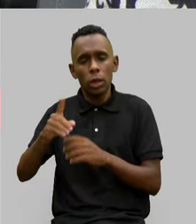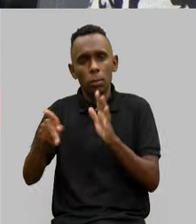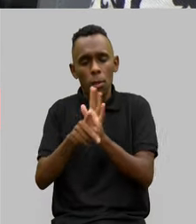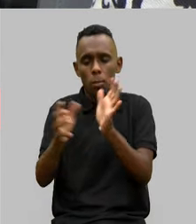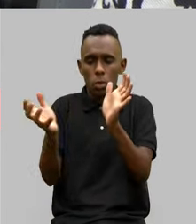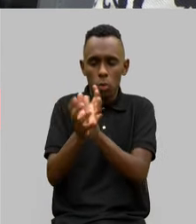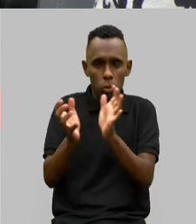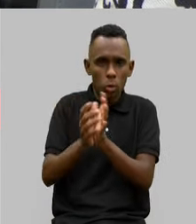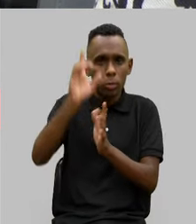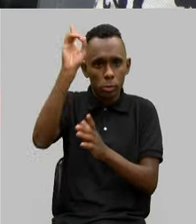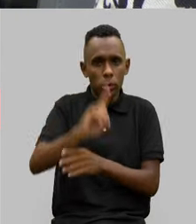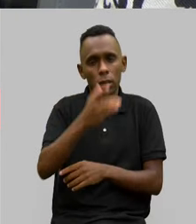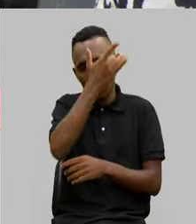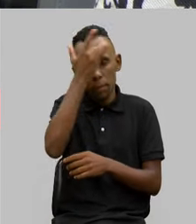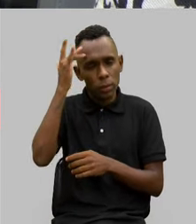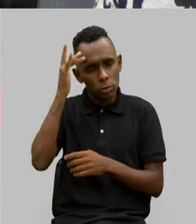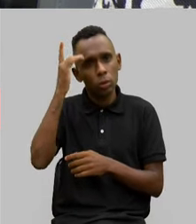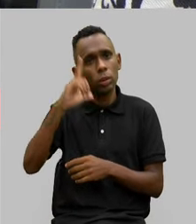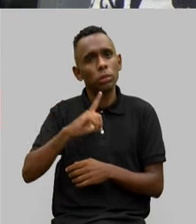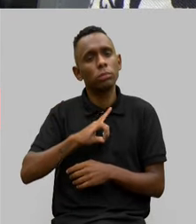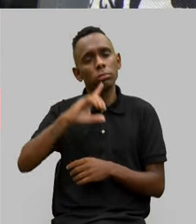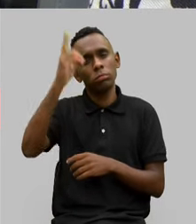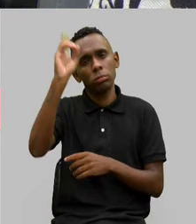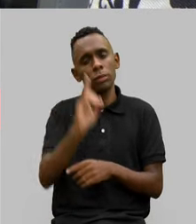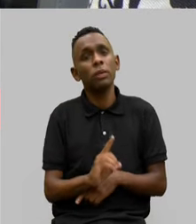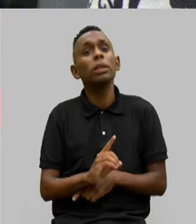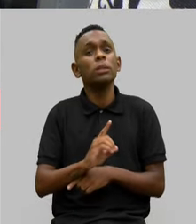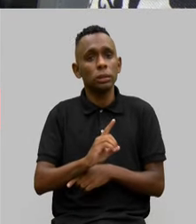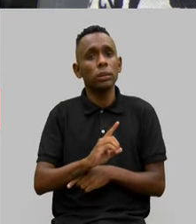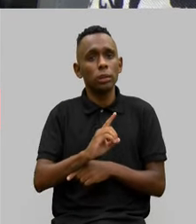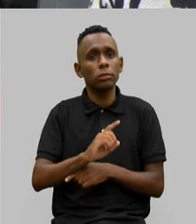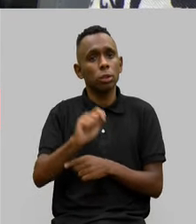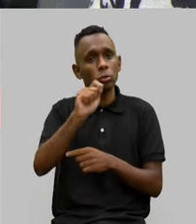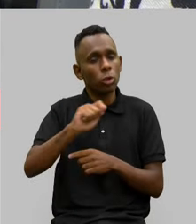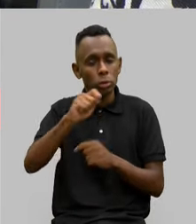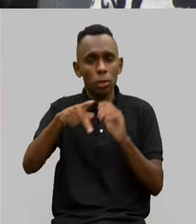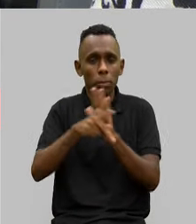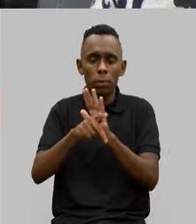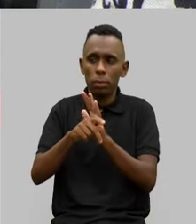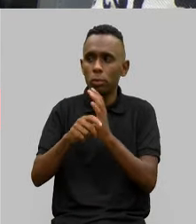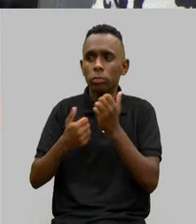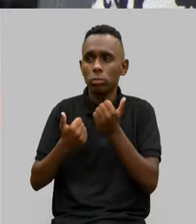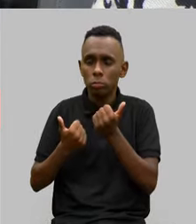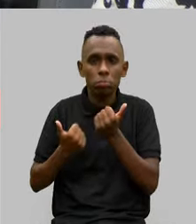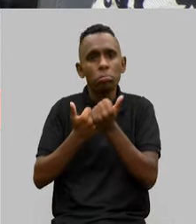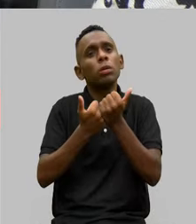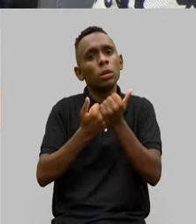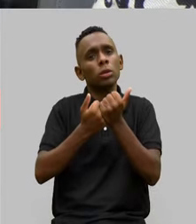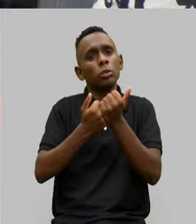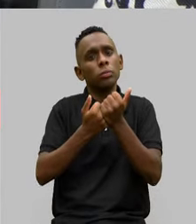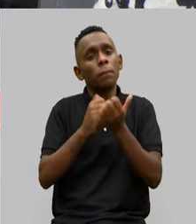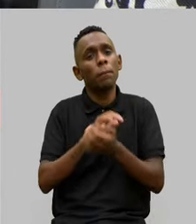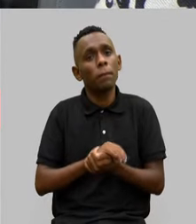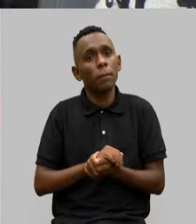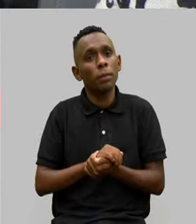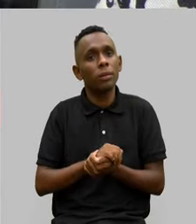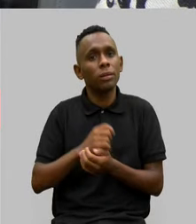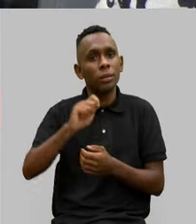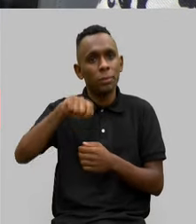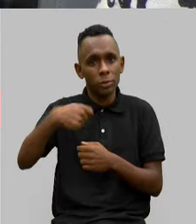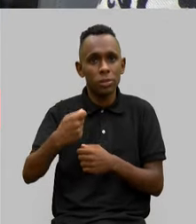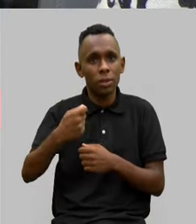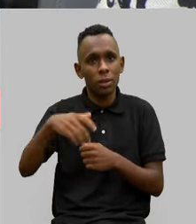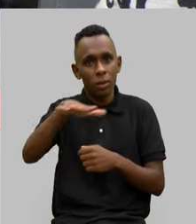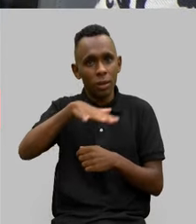nacional dos direitos da pessoa com deficiência da Associação Nacional das defensoras e defensores públicos meu sinal paraa